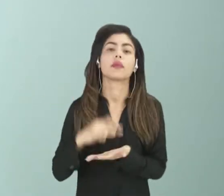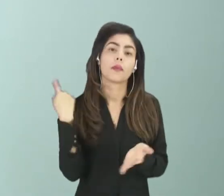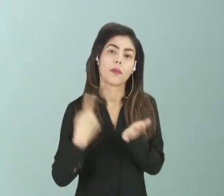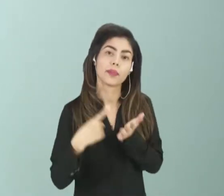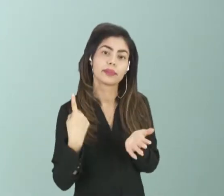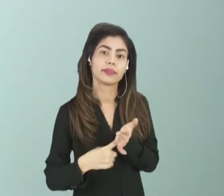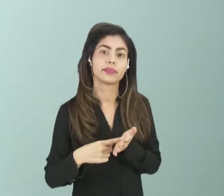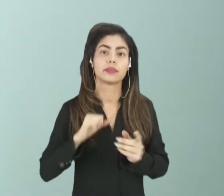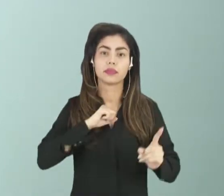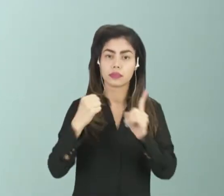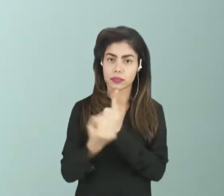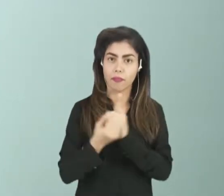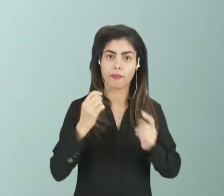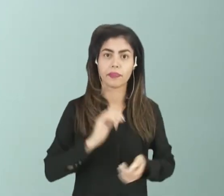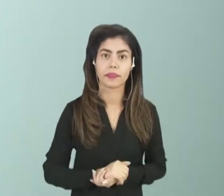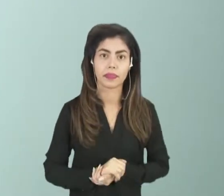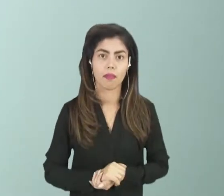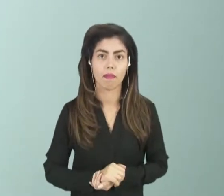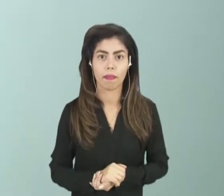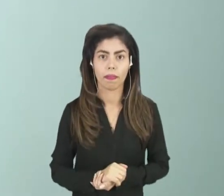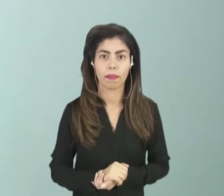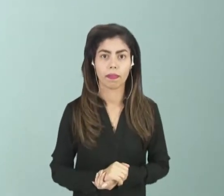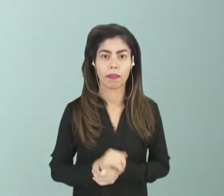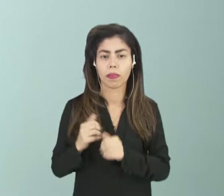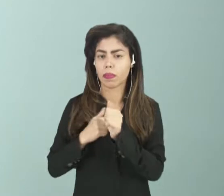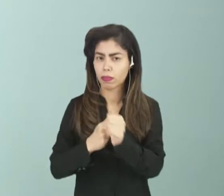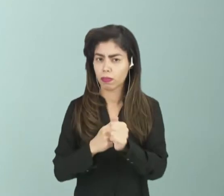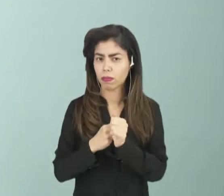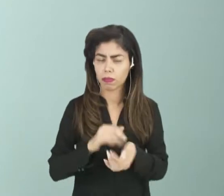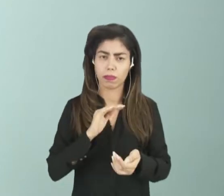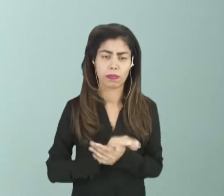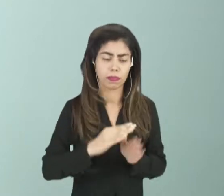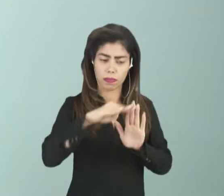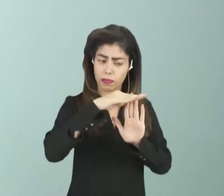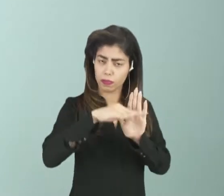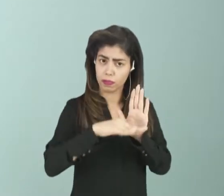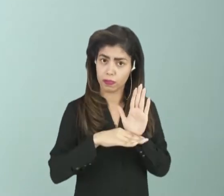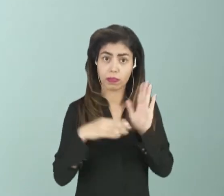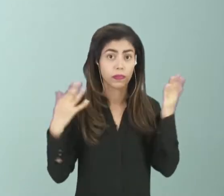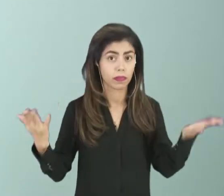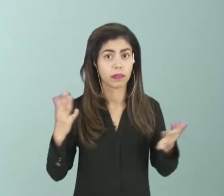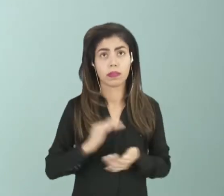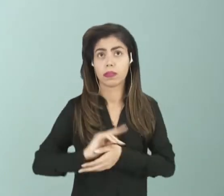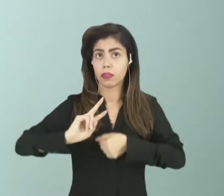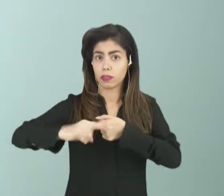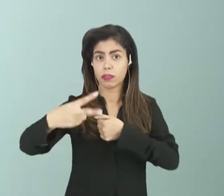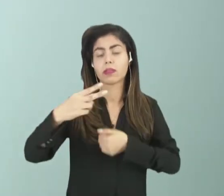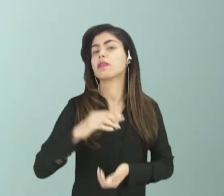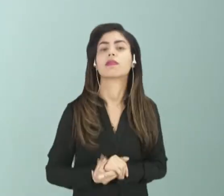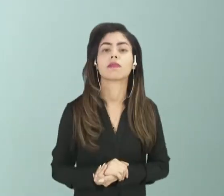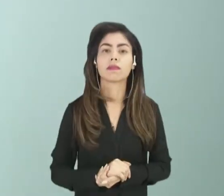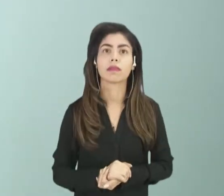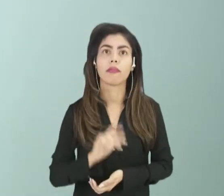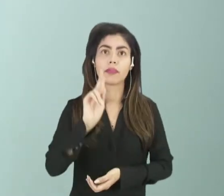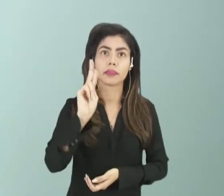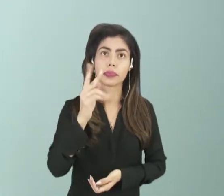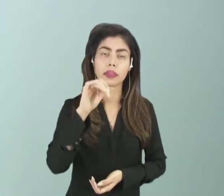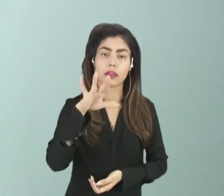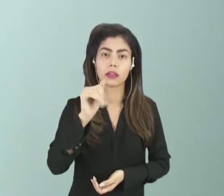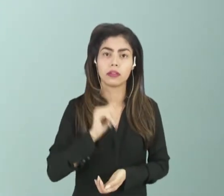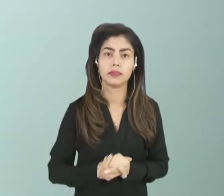social. E a gente vai estudar Hobbes. Seguimos uma sequência de Hobbes, Locke e Rousseau, os três mais